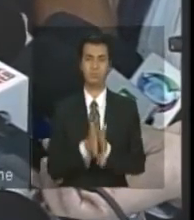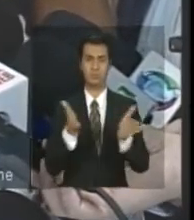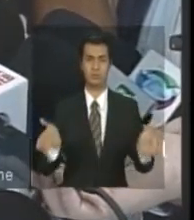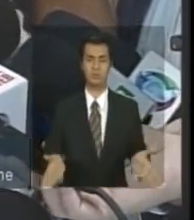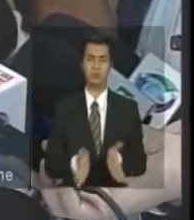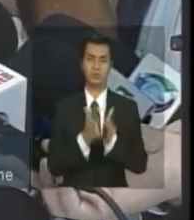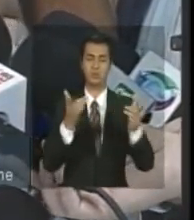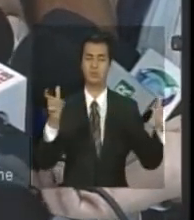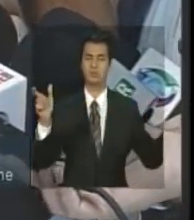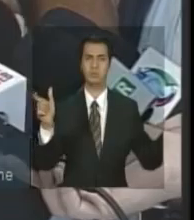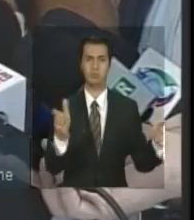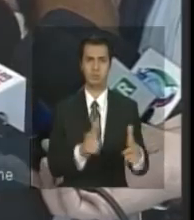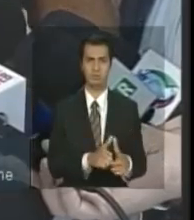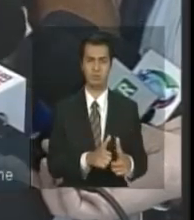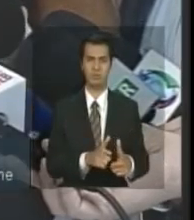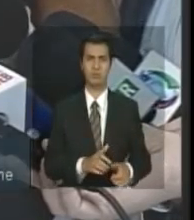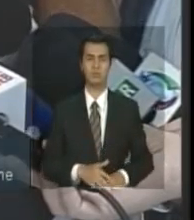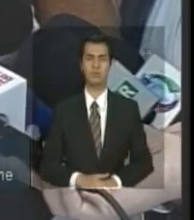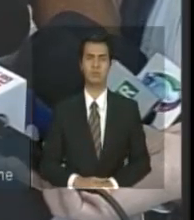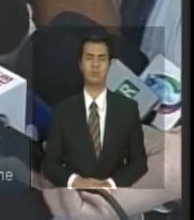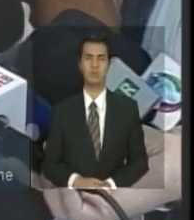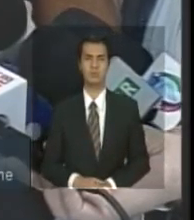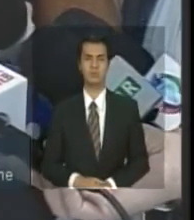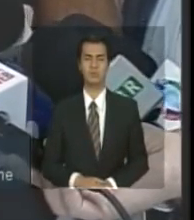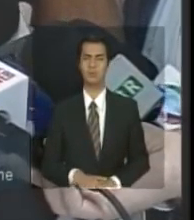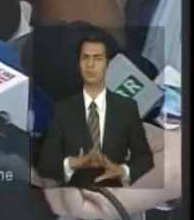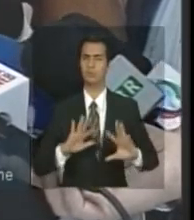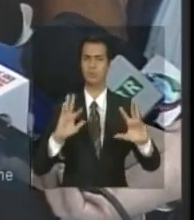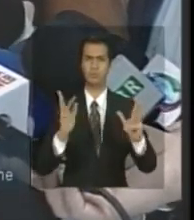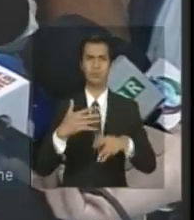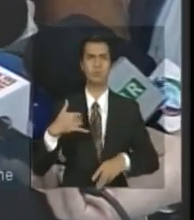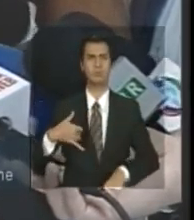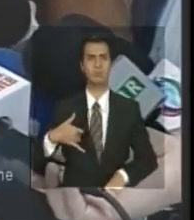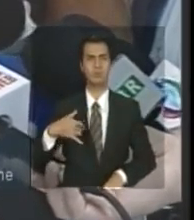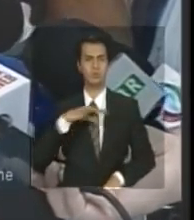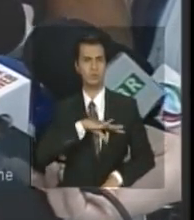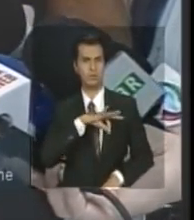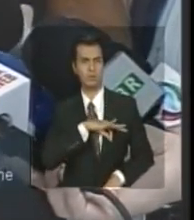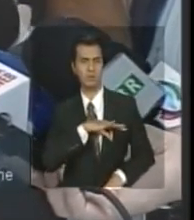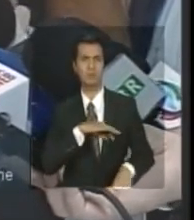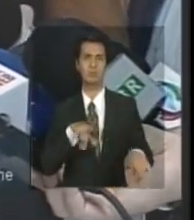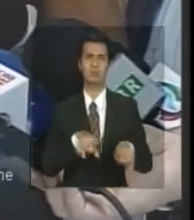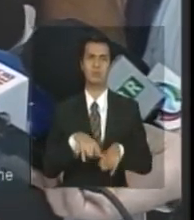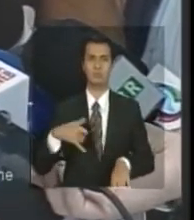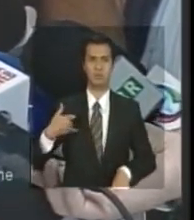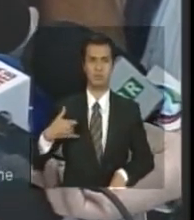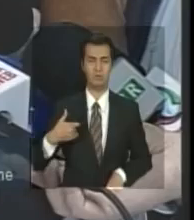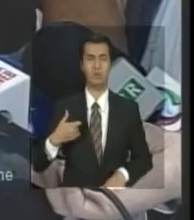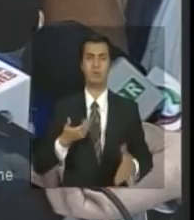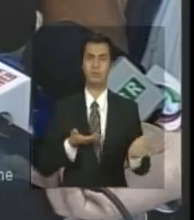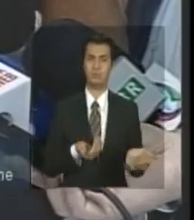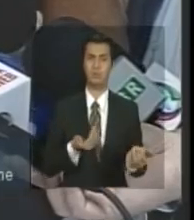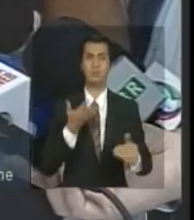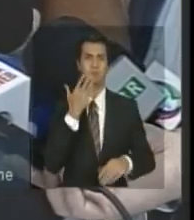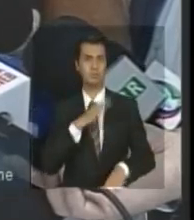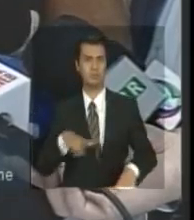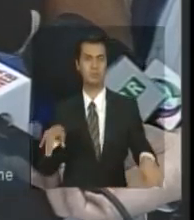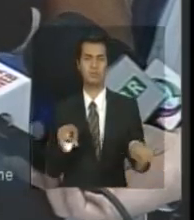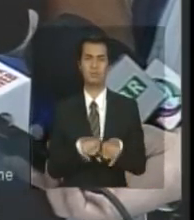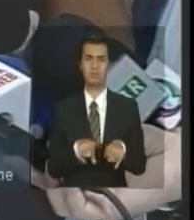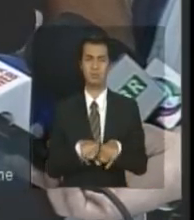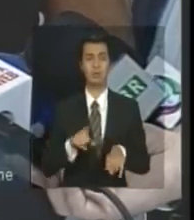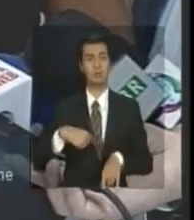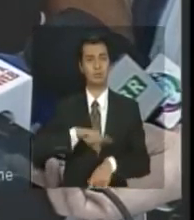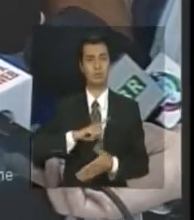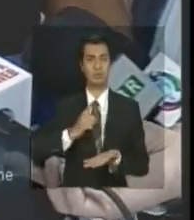da população extremamente pobre em todas as faixas de renda, em especial em jovens e crianças. E